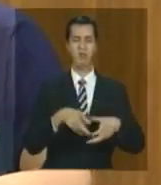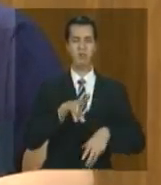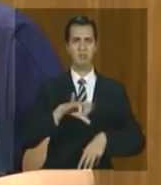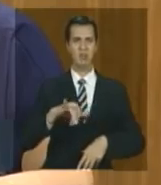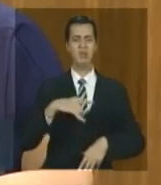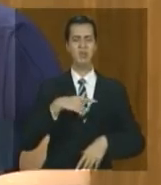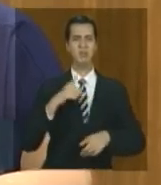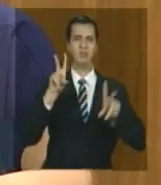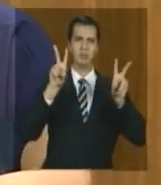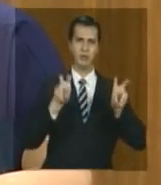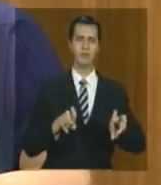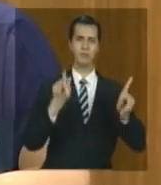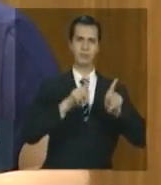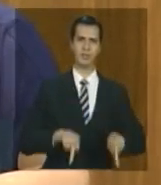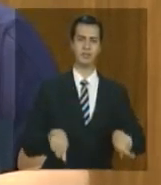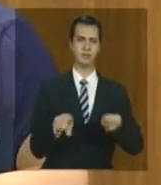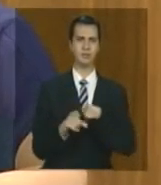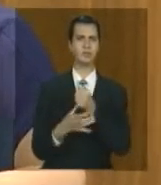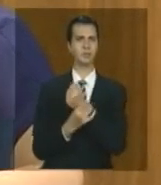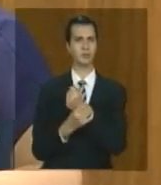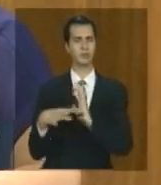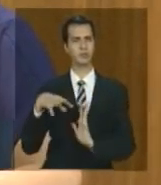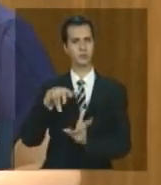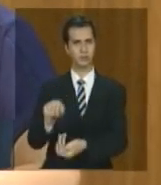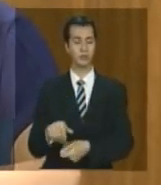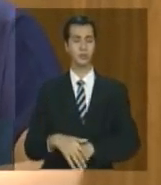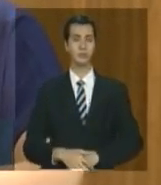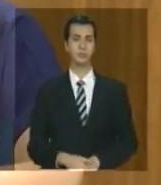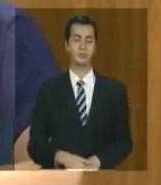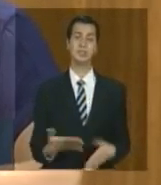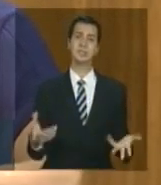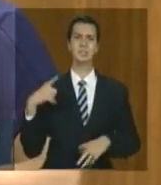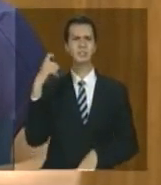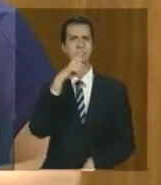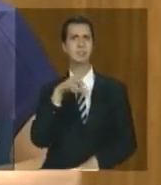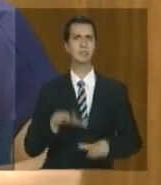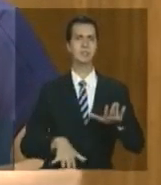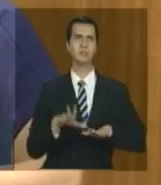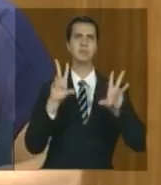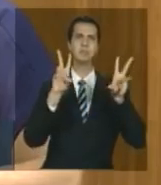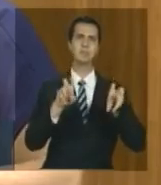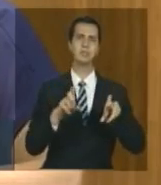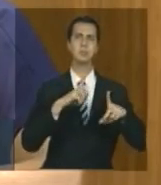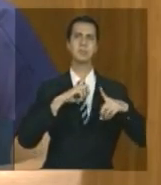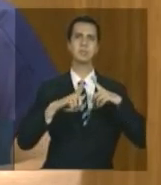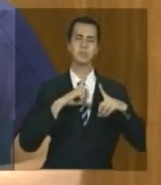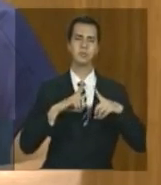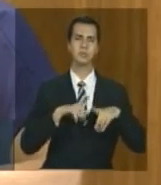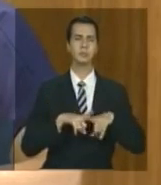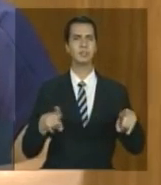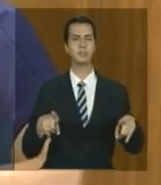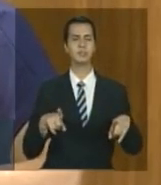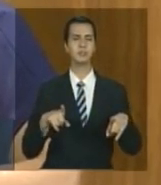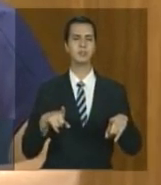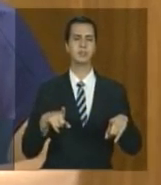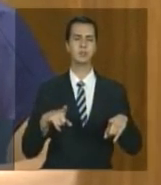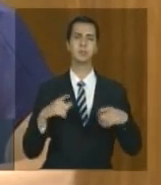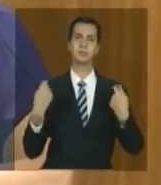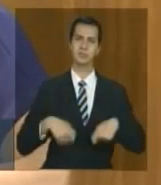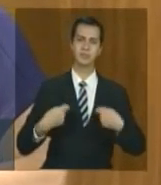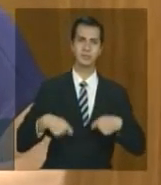segurança internacional. E é muito difícil você abordar uma temática dessa sem discorrer, sem